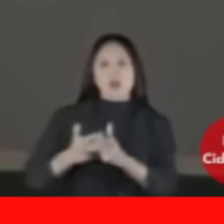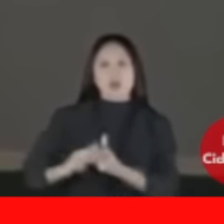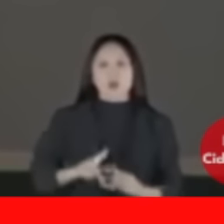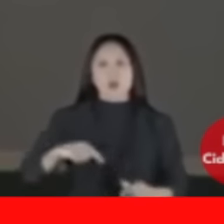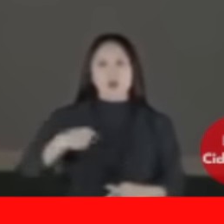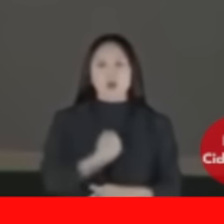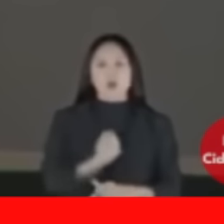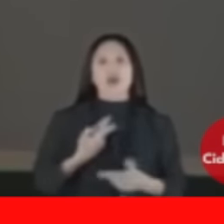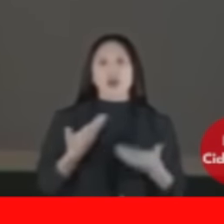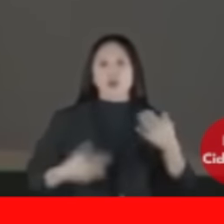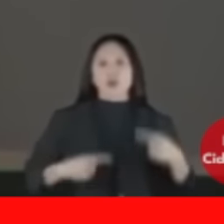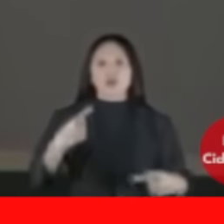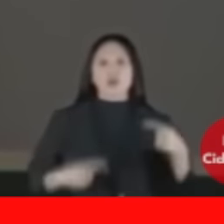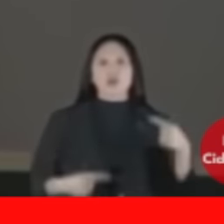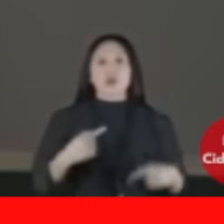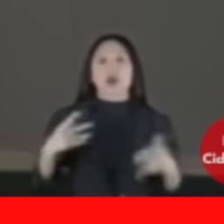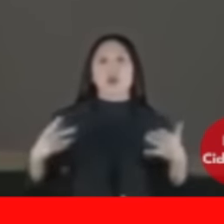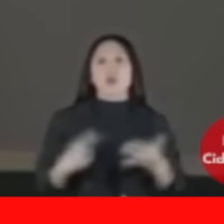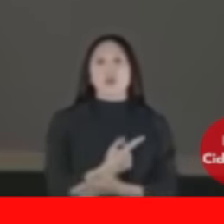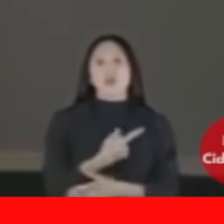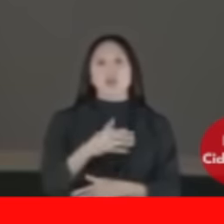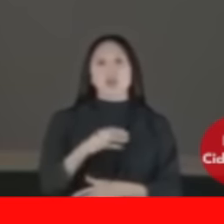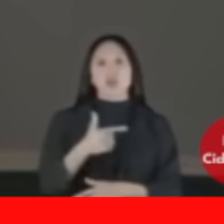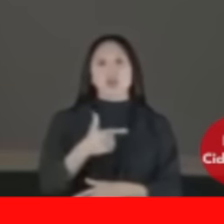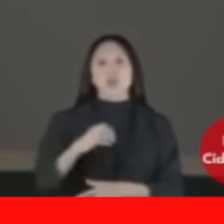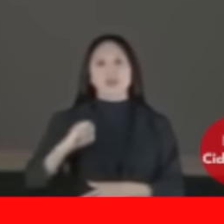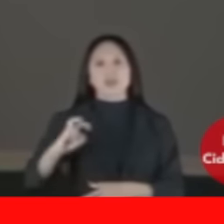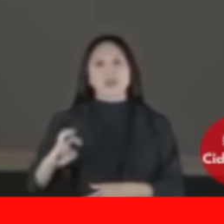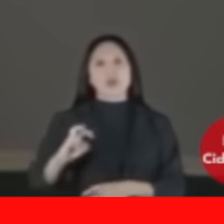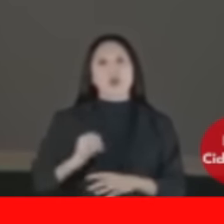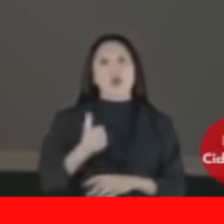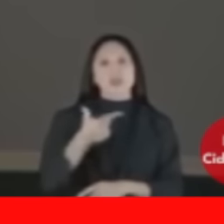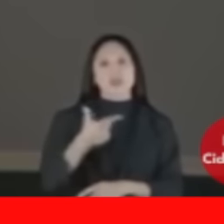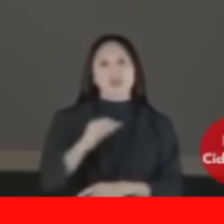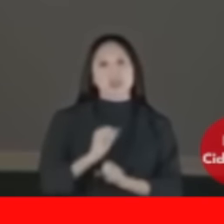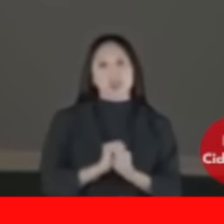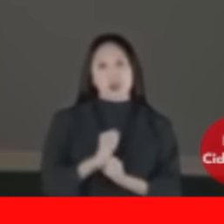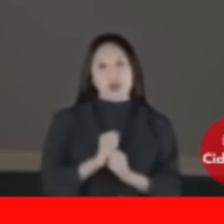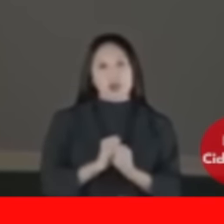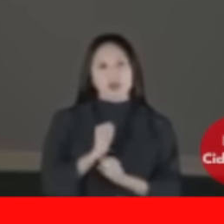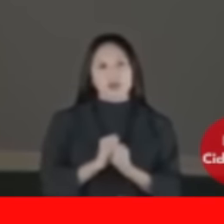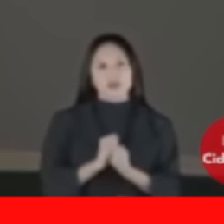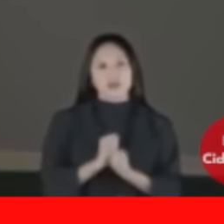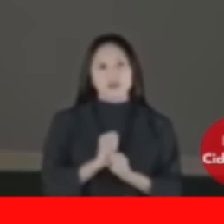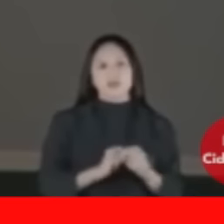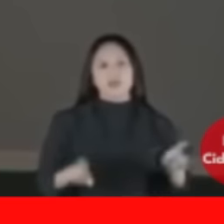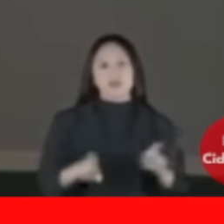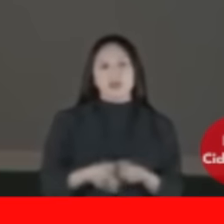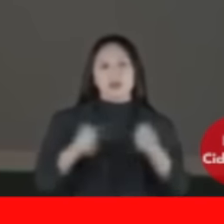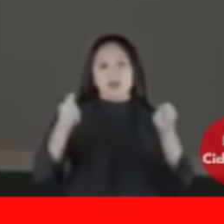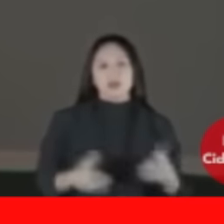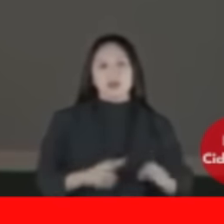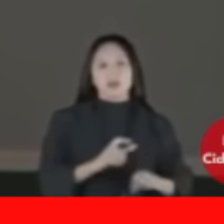discutir eventos ocorridos em 2005, portanto, há quase 20 anos. Gostaria de destacar que o